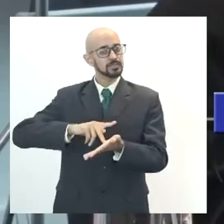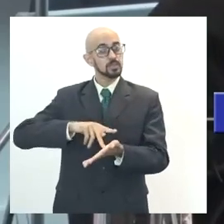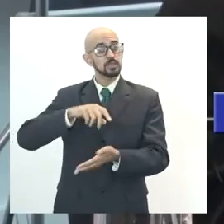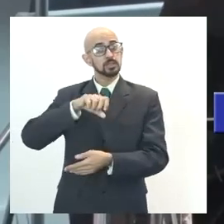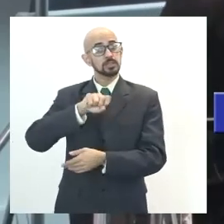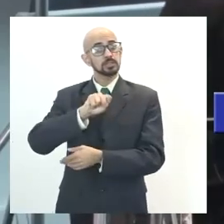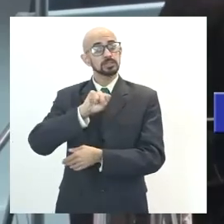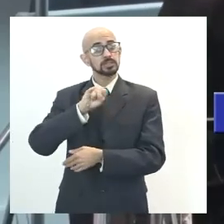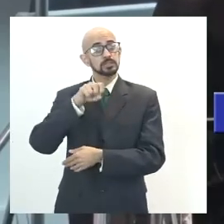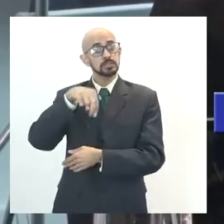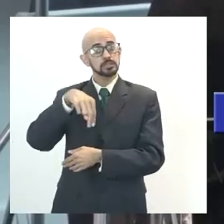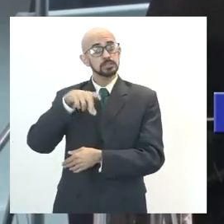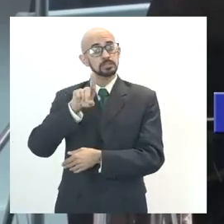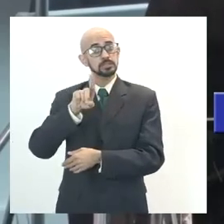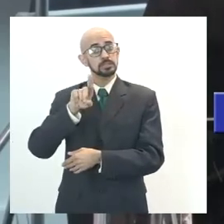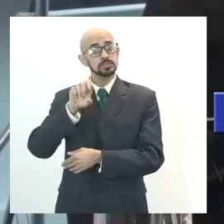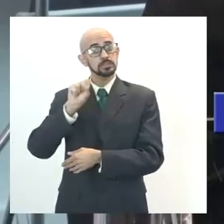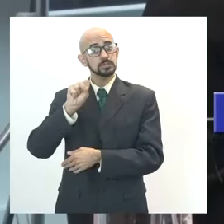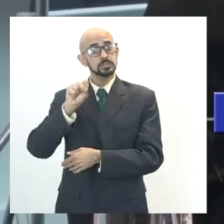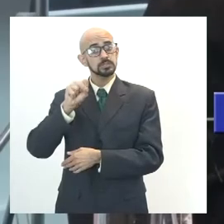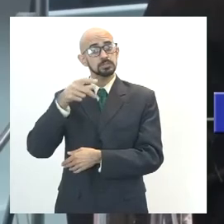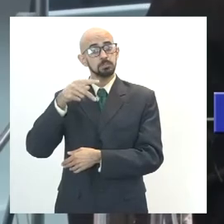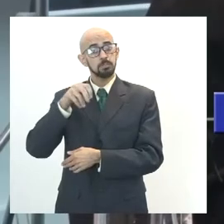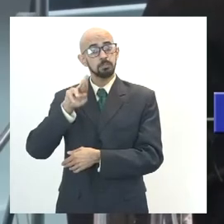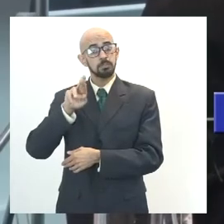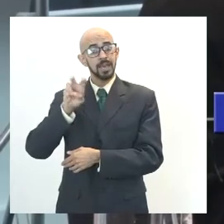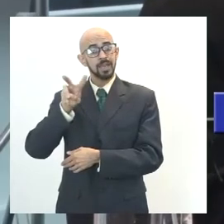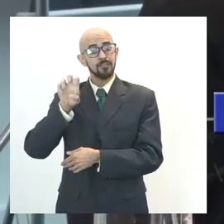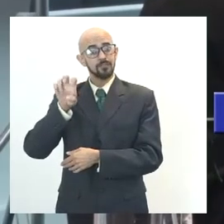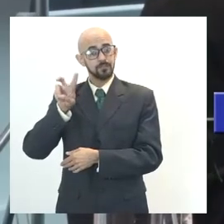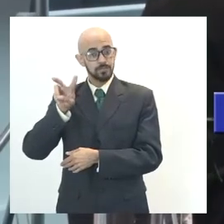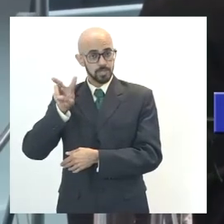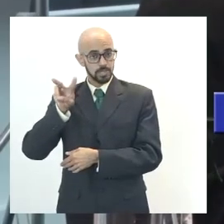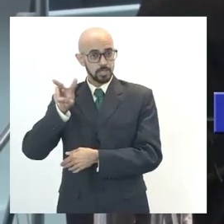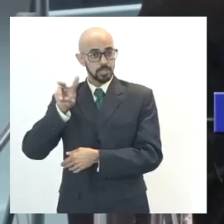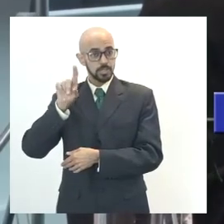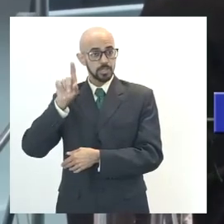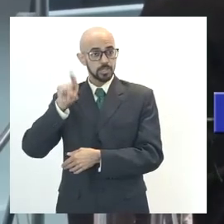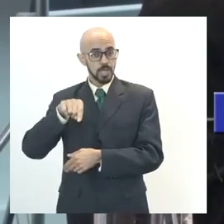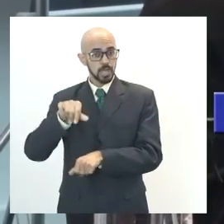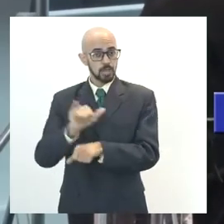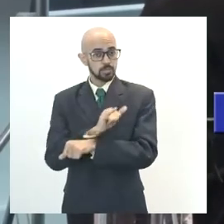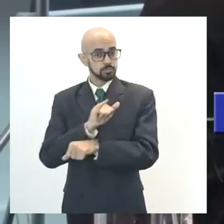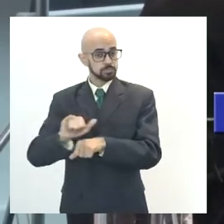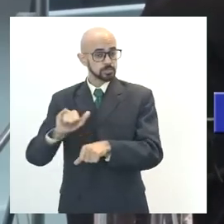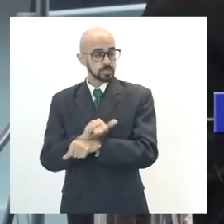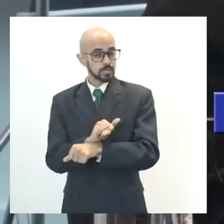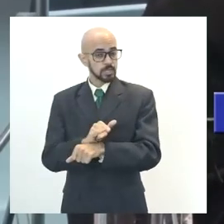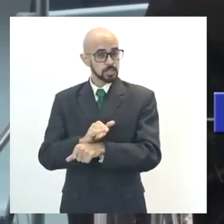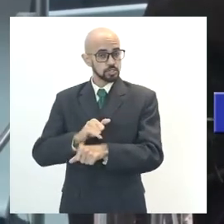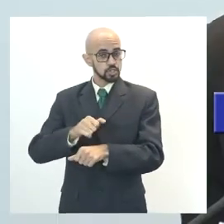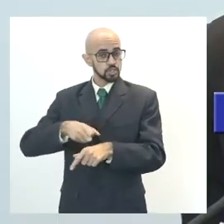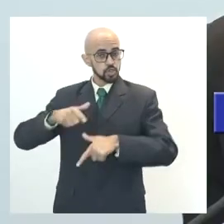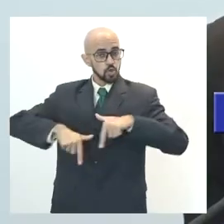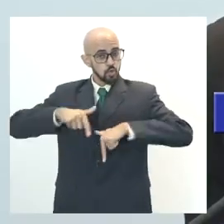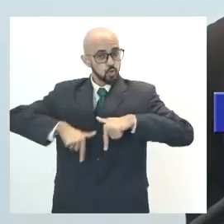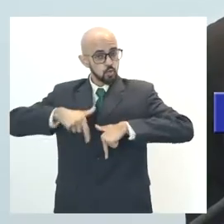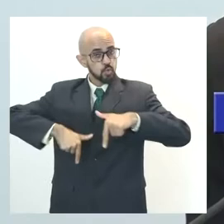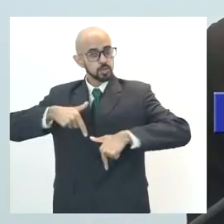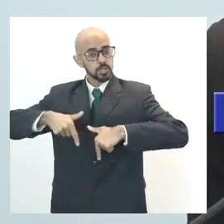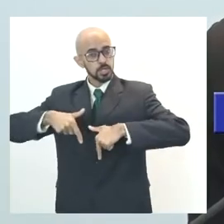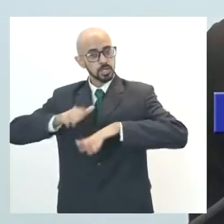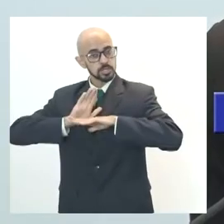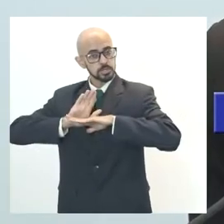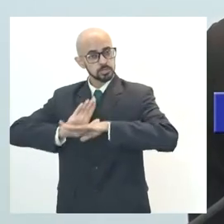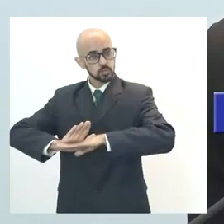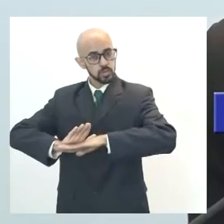se escreve tem sido os grandes né instrumentos de luta na defesa dos